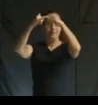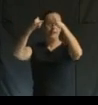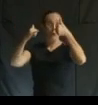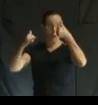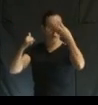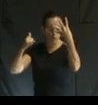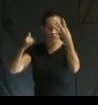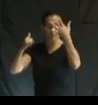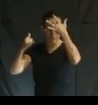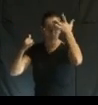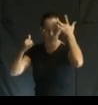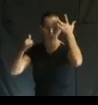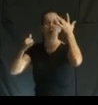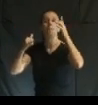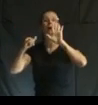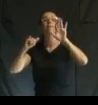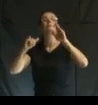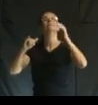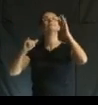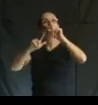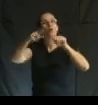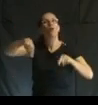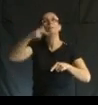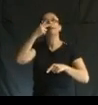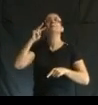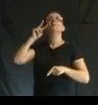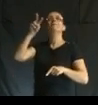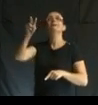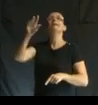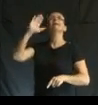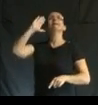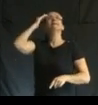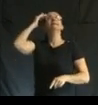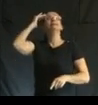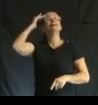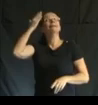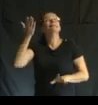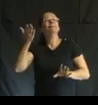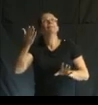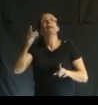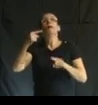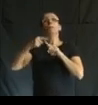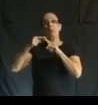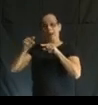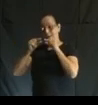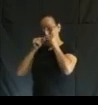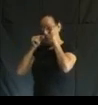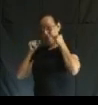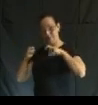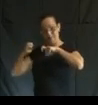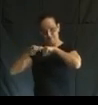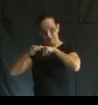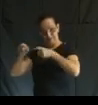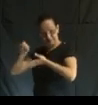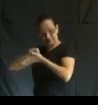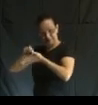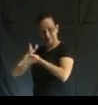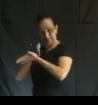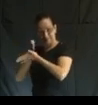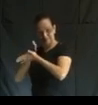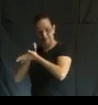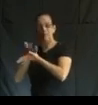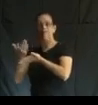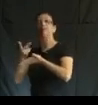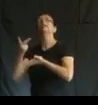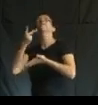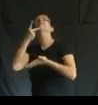para compreendermos. Porque houve uma coisa muito curiosa. André Luiz ficou sabendo que o instrutor dele ia lá no local